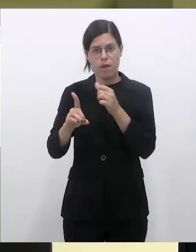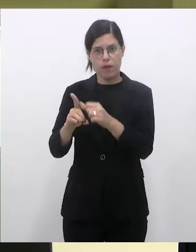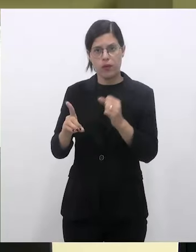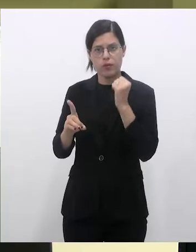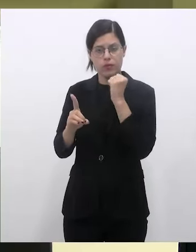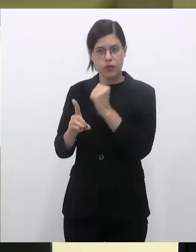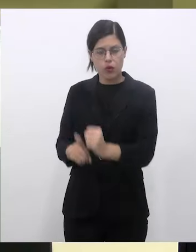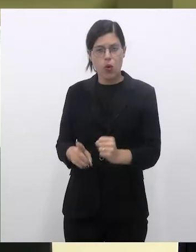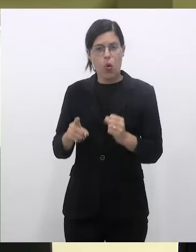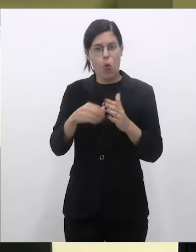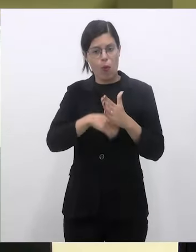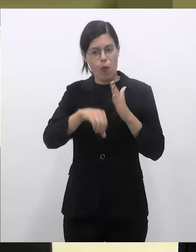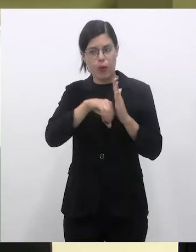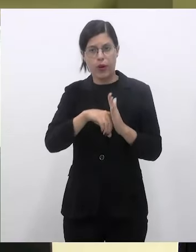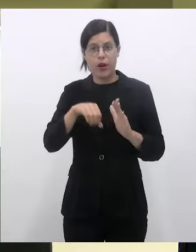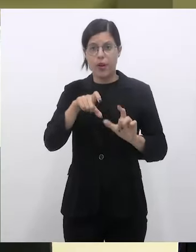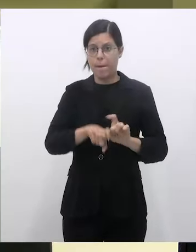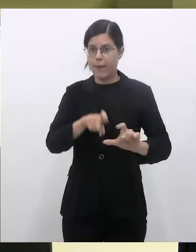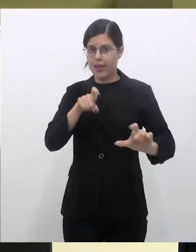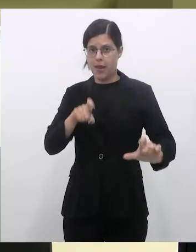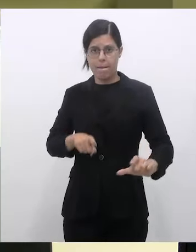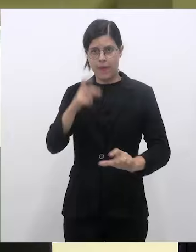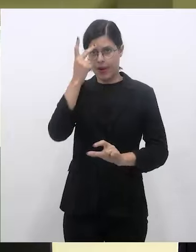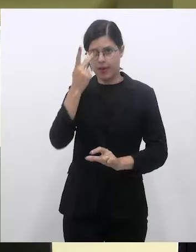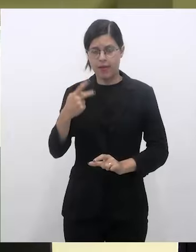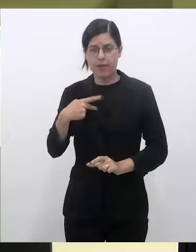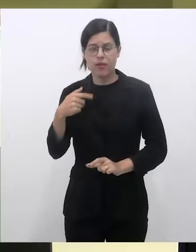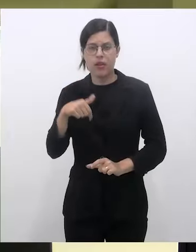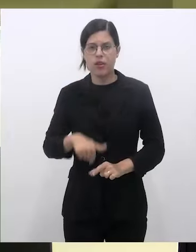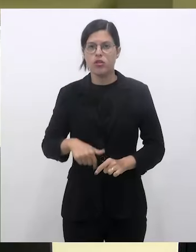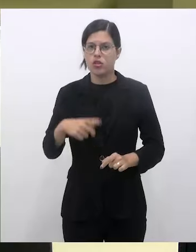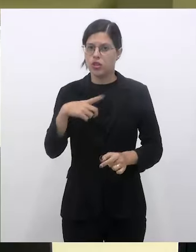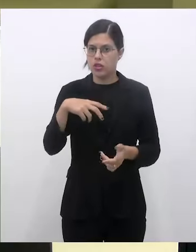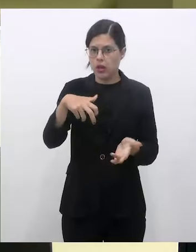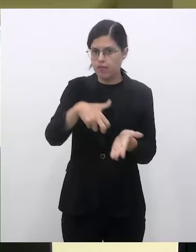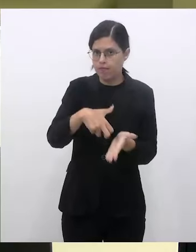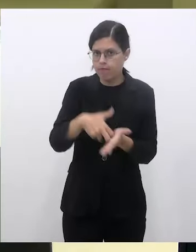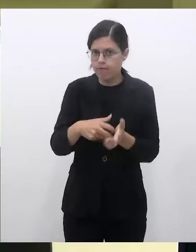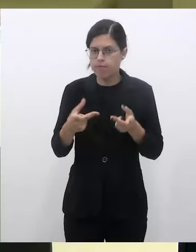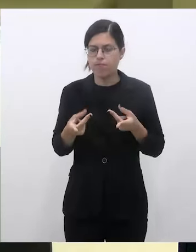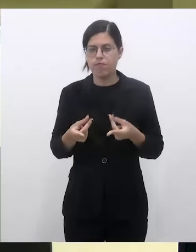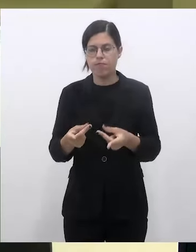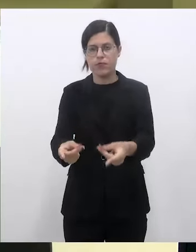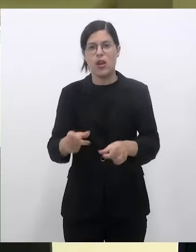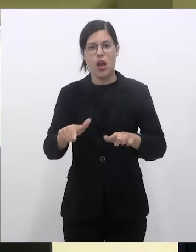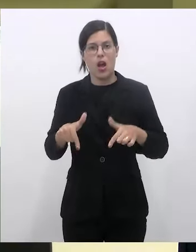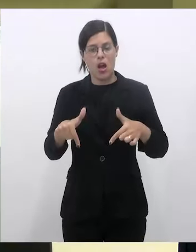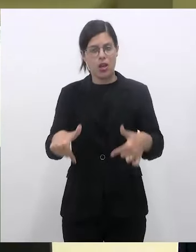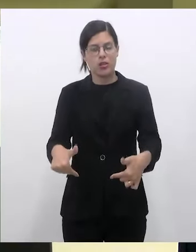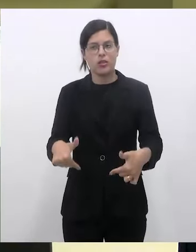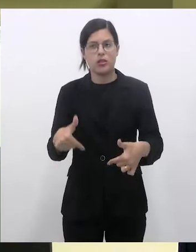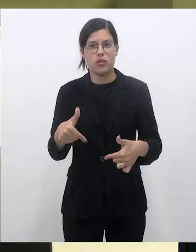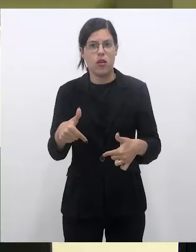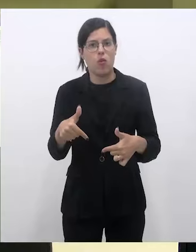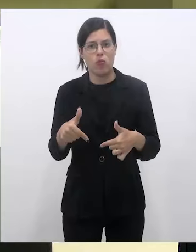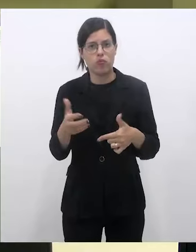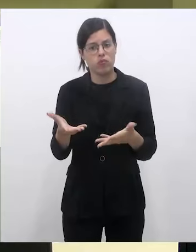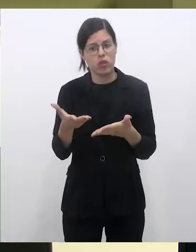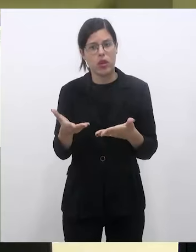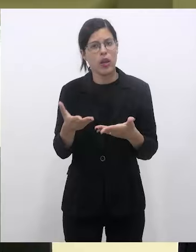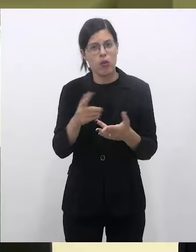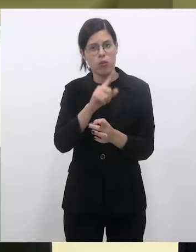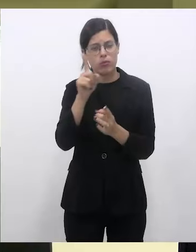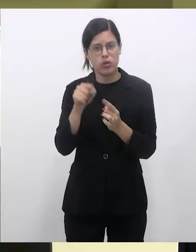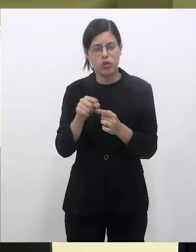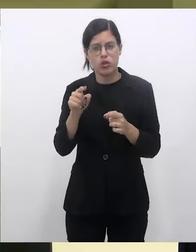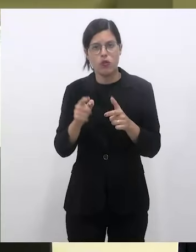tipificou o feminicídio como crime independente com pena de prisão perpétua. A medida busca ampliar a